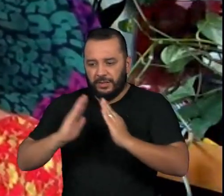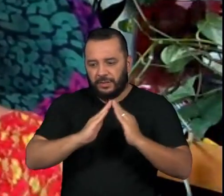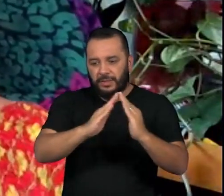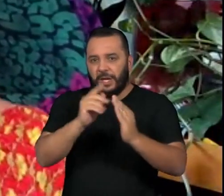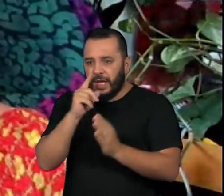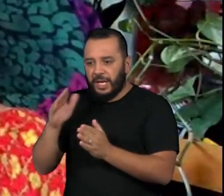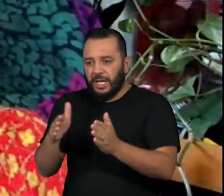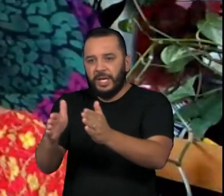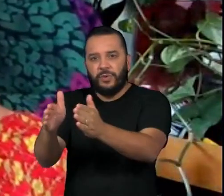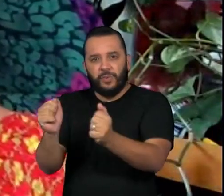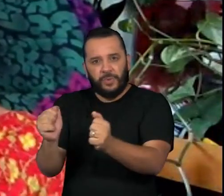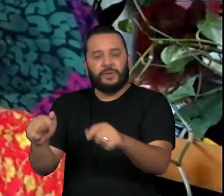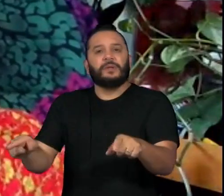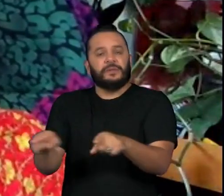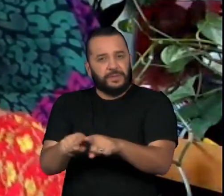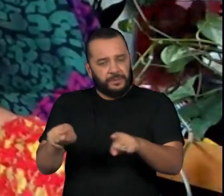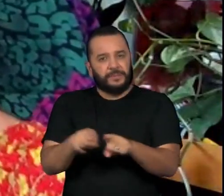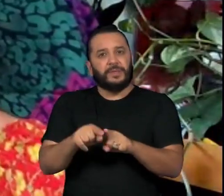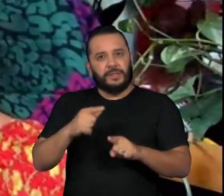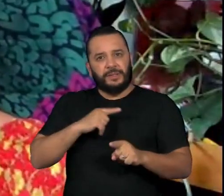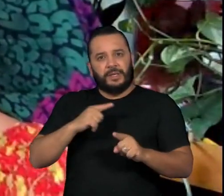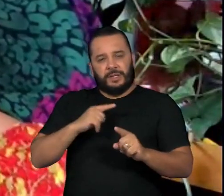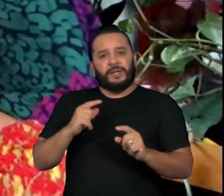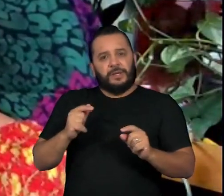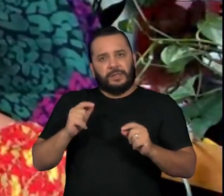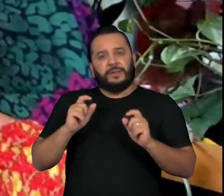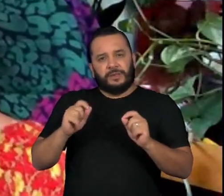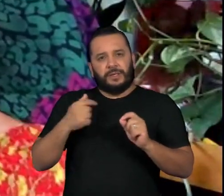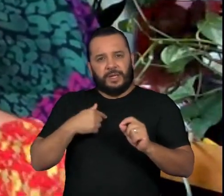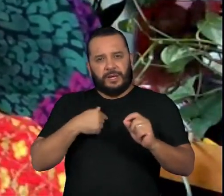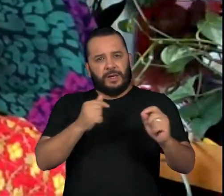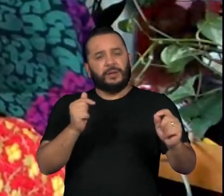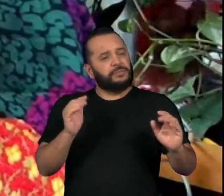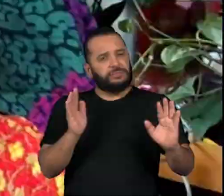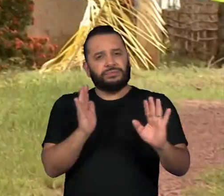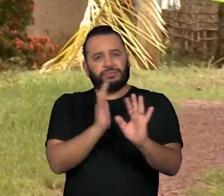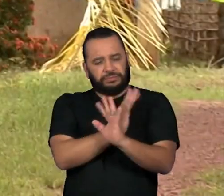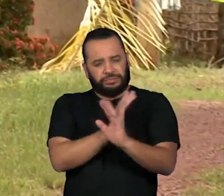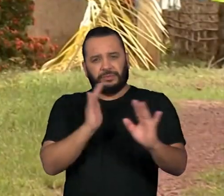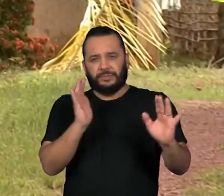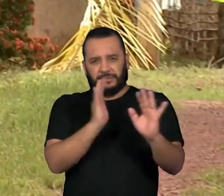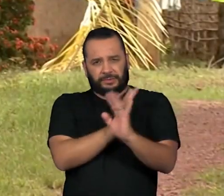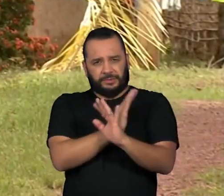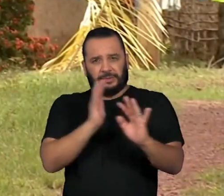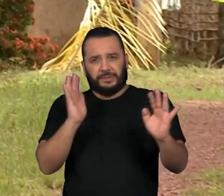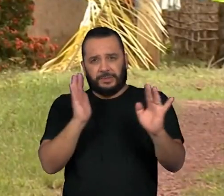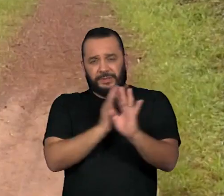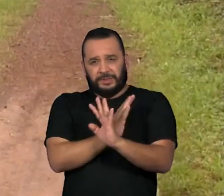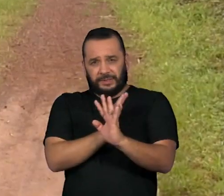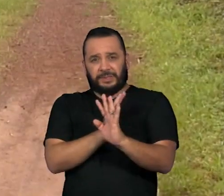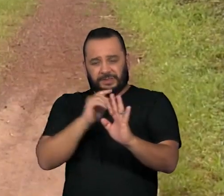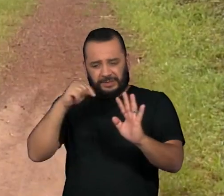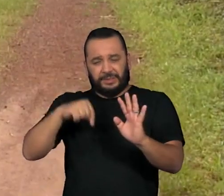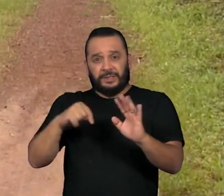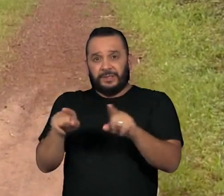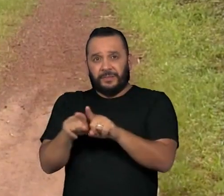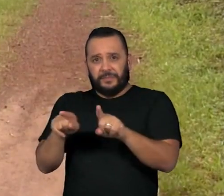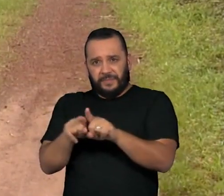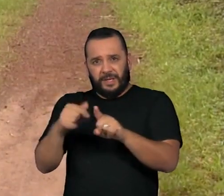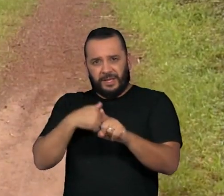urbanos também, onde existe uma super resistência com a agrofloresta nas favelas, que essa floresta de pé é mantida